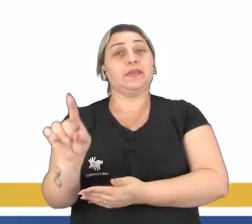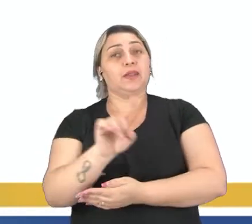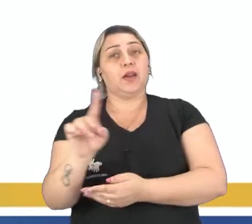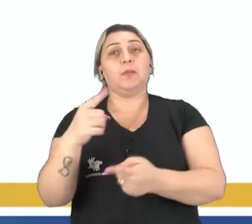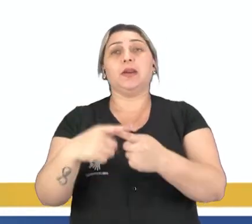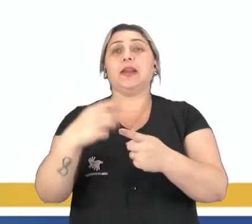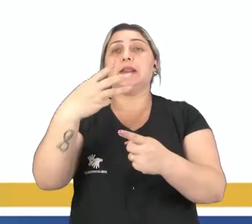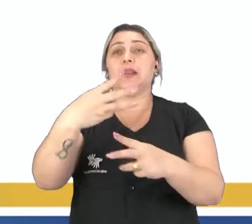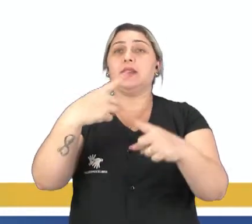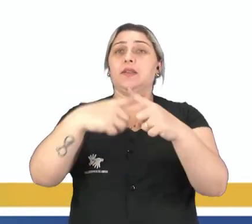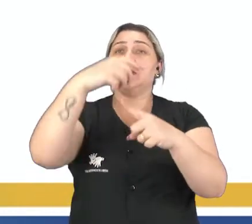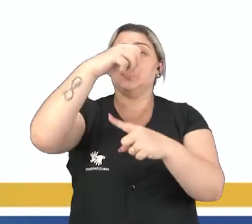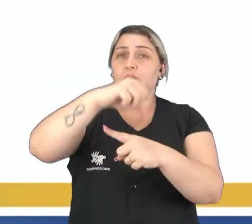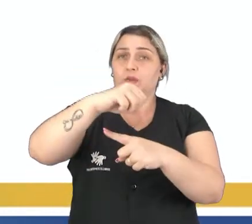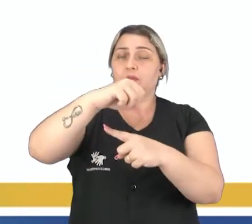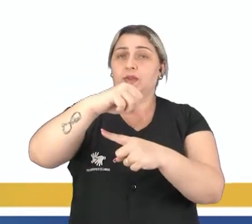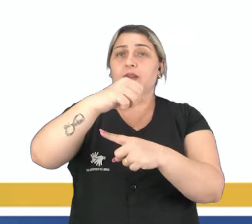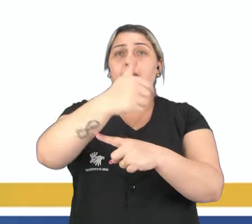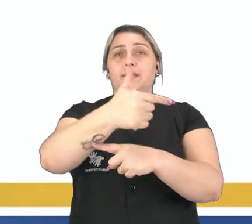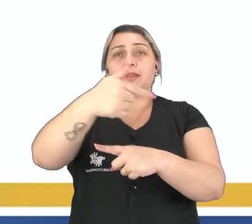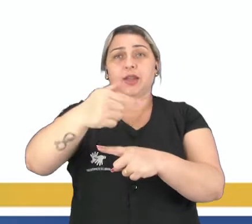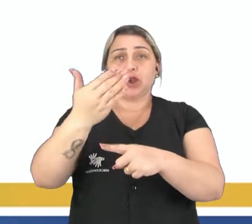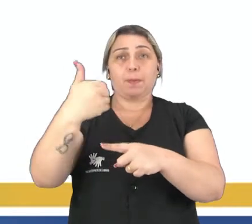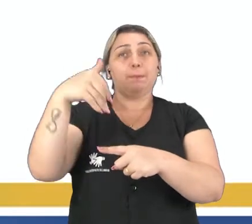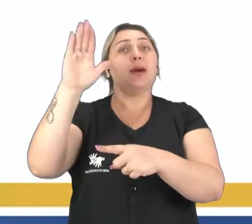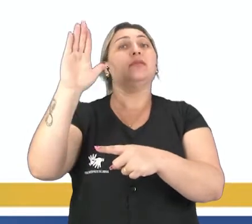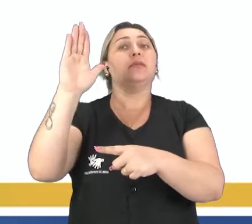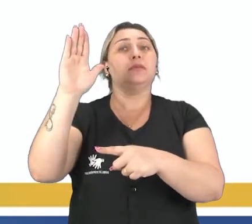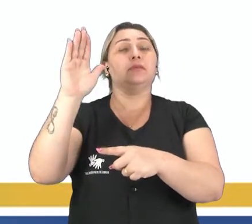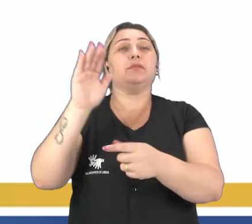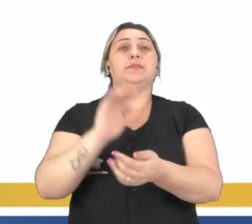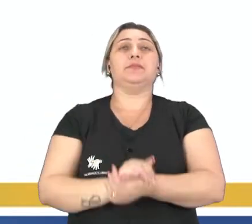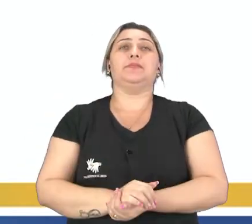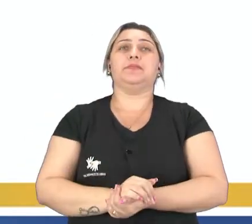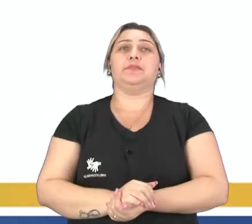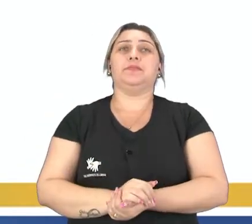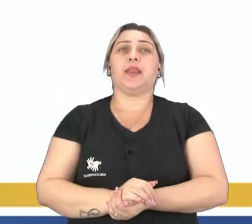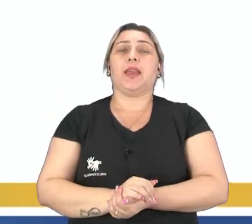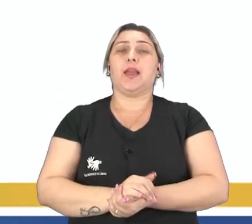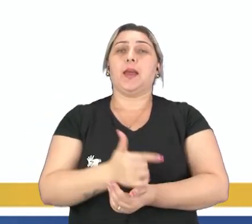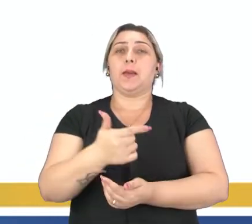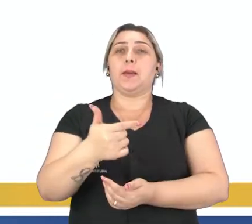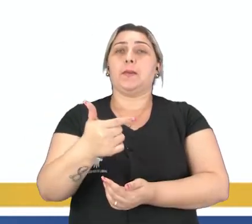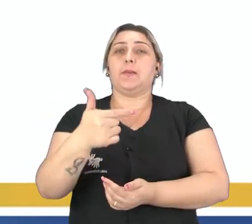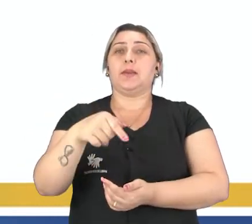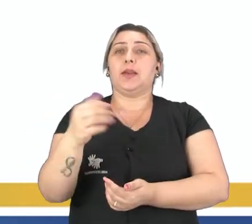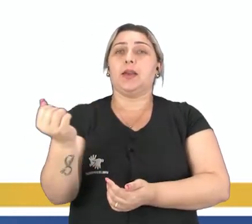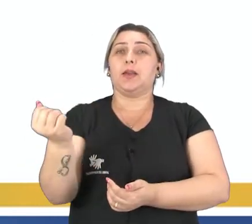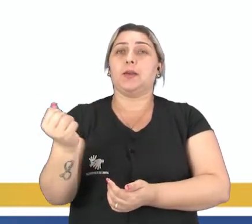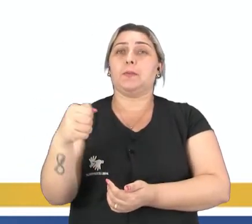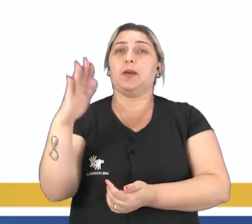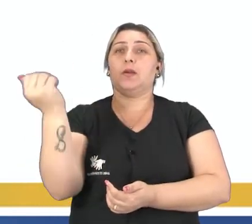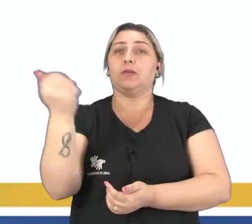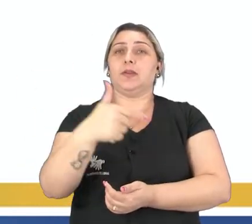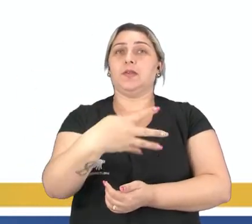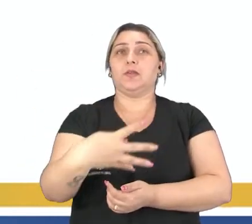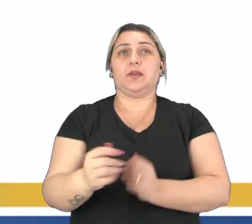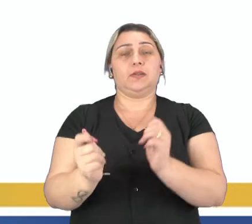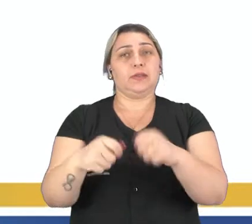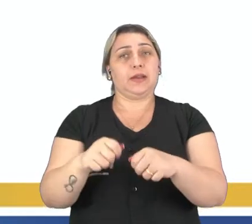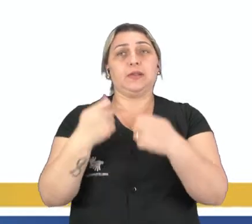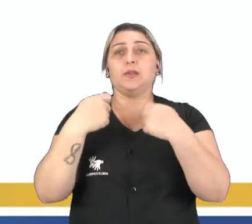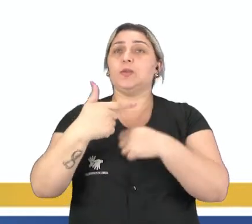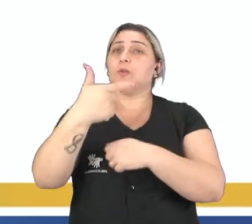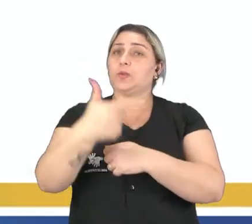Não, porque 3 vezes o 9 é 27. Então, 27, como é maior do que o 24, não iria caber, então